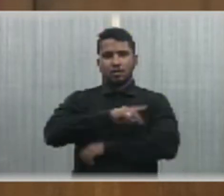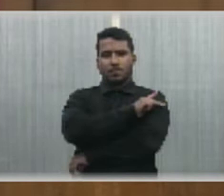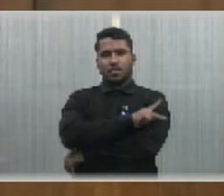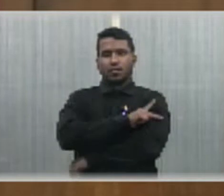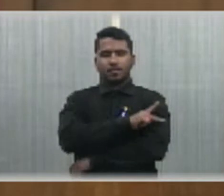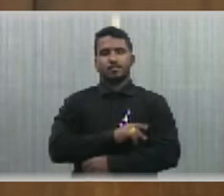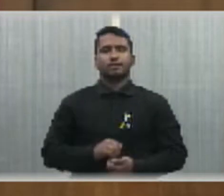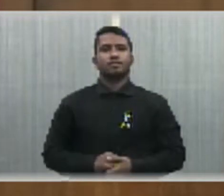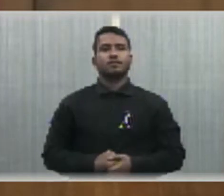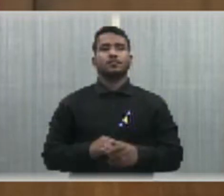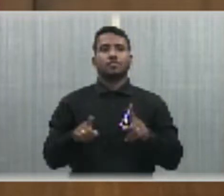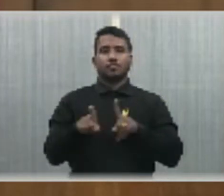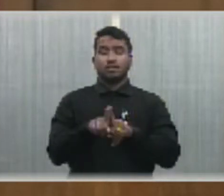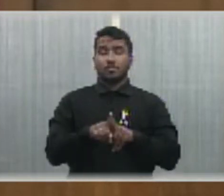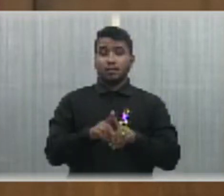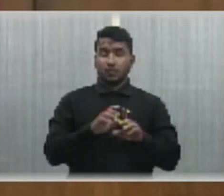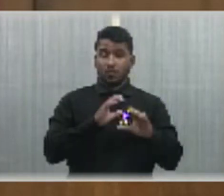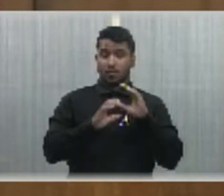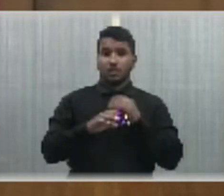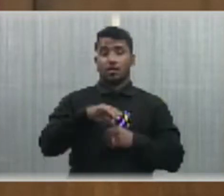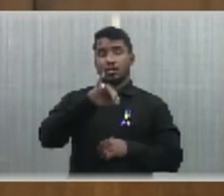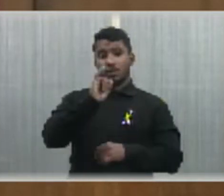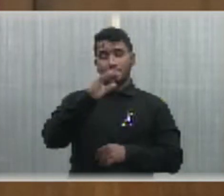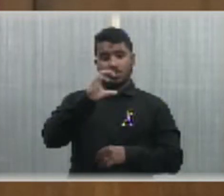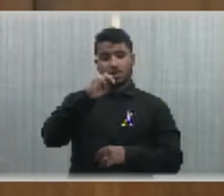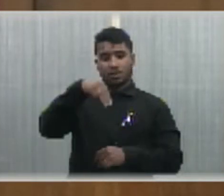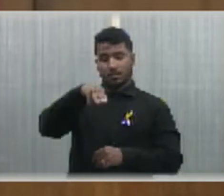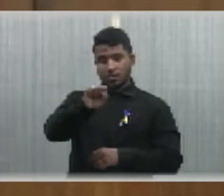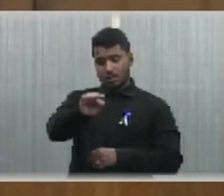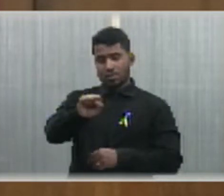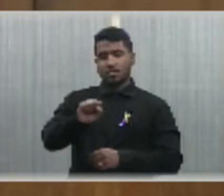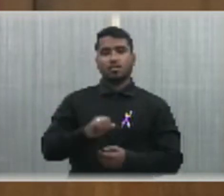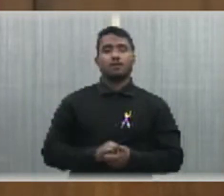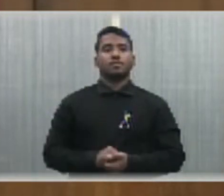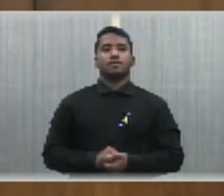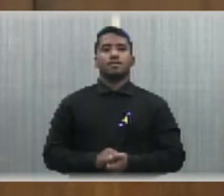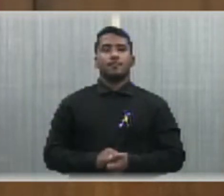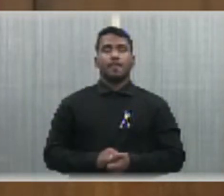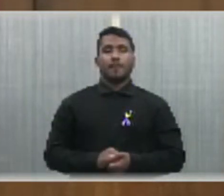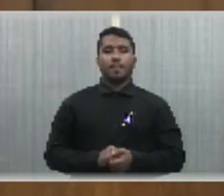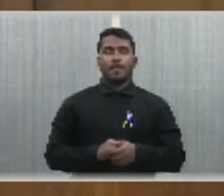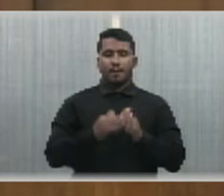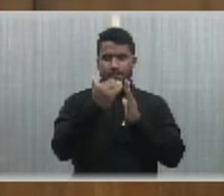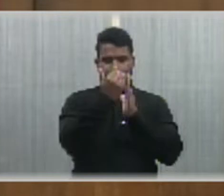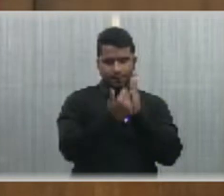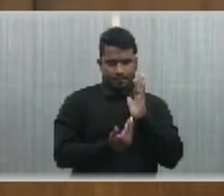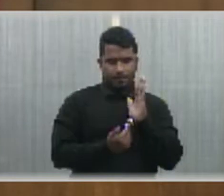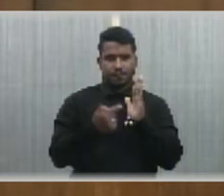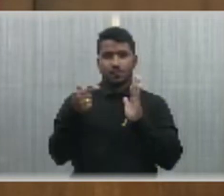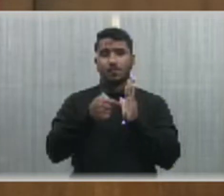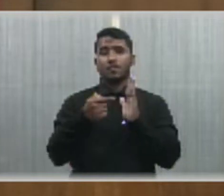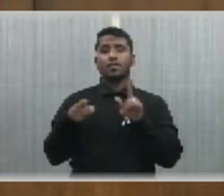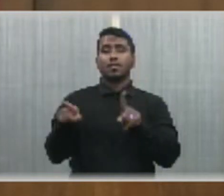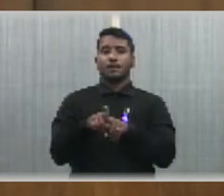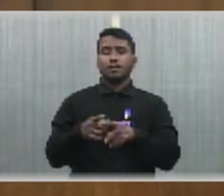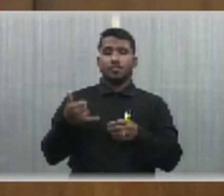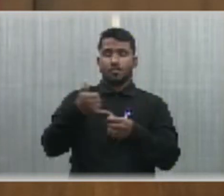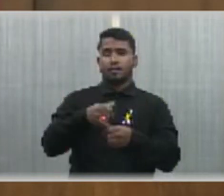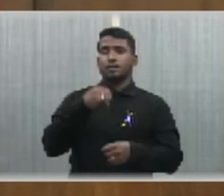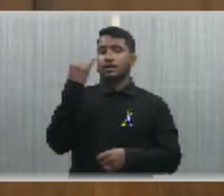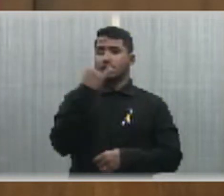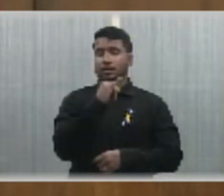de comunicação, ICMS, aplicáveis às operações com combustíveis e